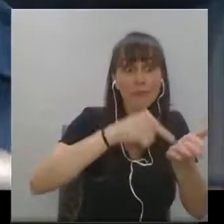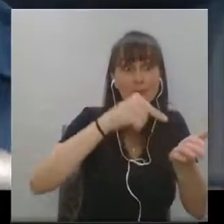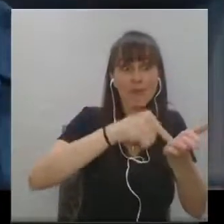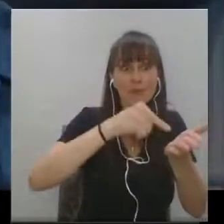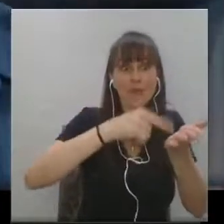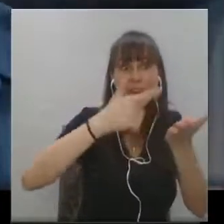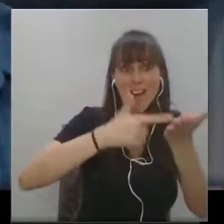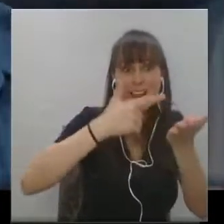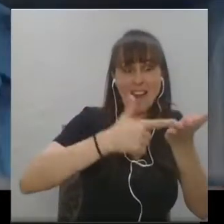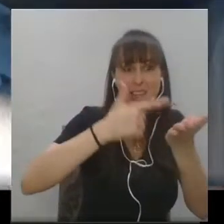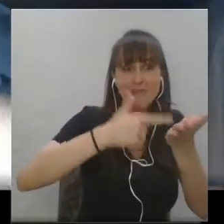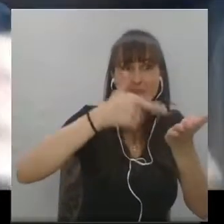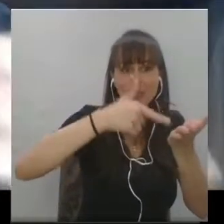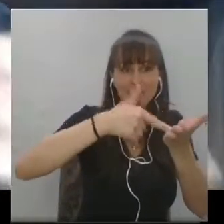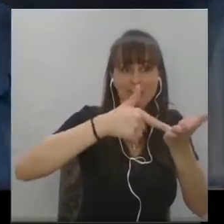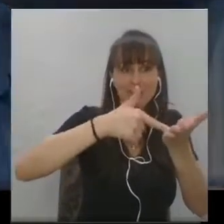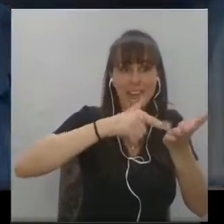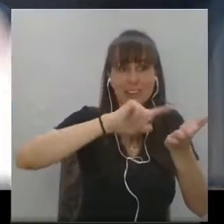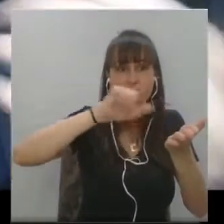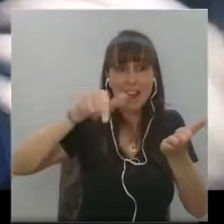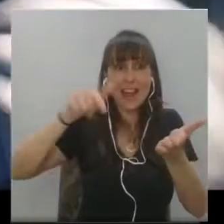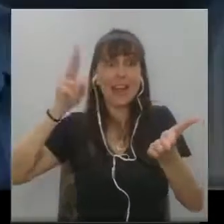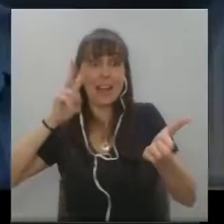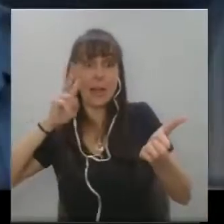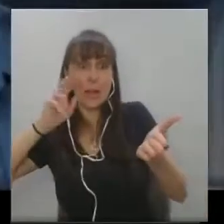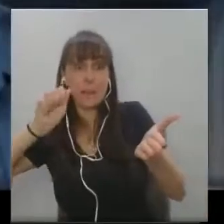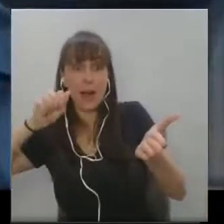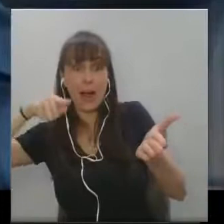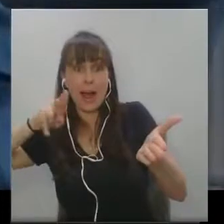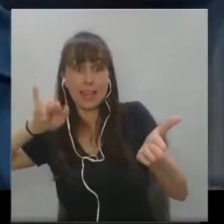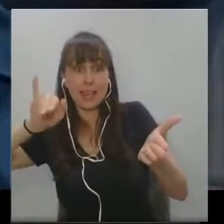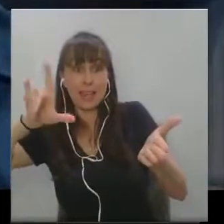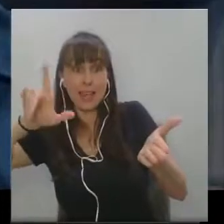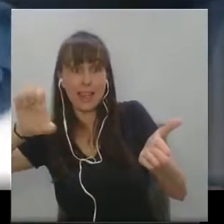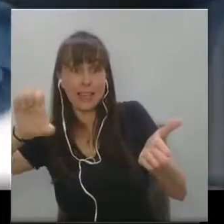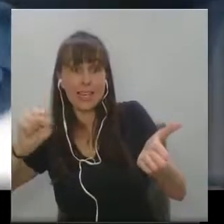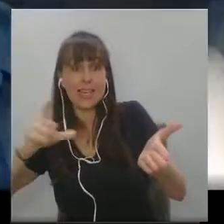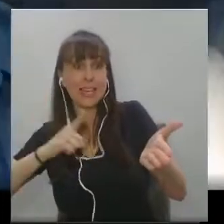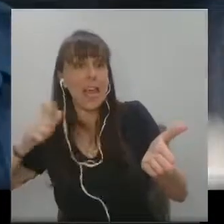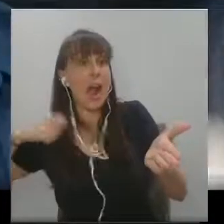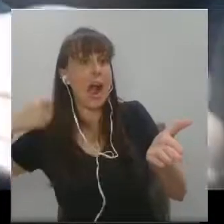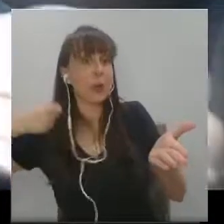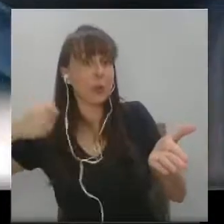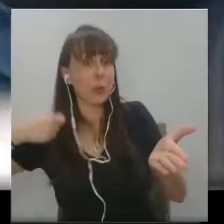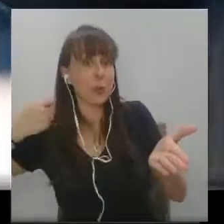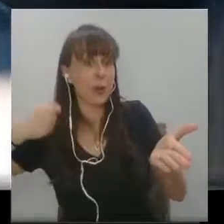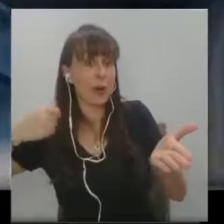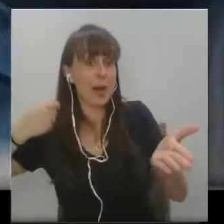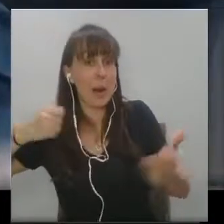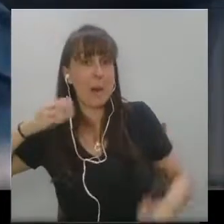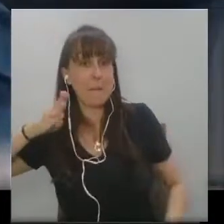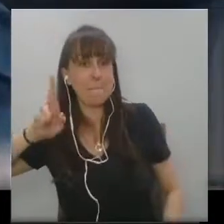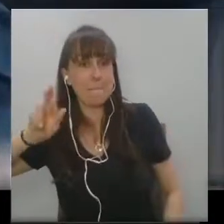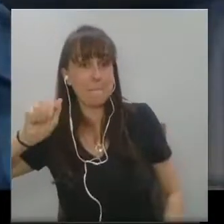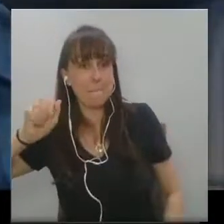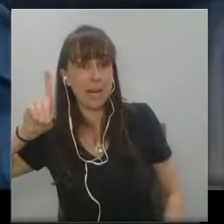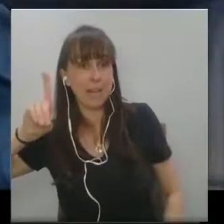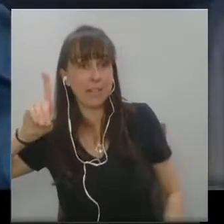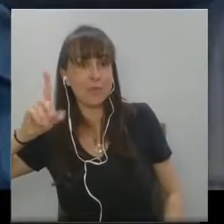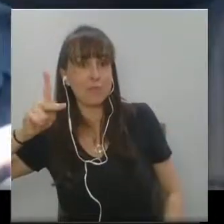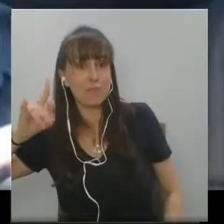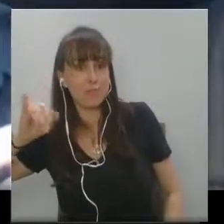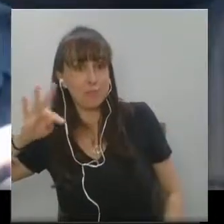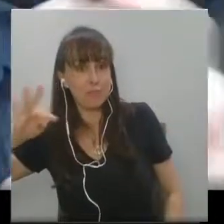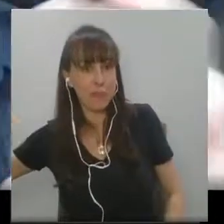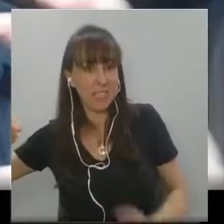Aquiles, que está no filme, foi interpretado pelo ator Brad Pitt? Sabia que lá é aquele ator que está fazendo esse personagem, também é outro